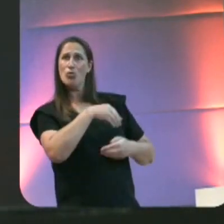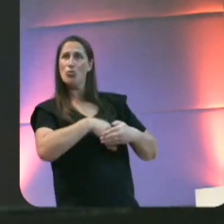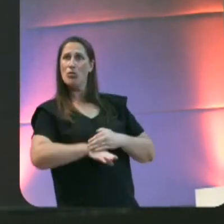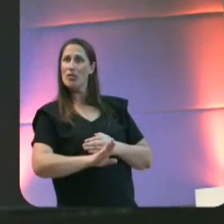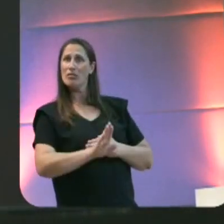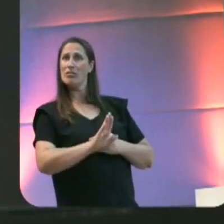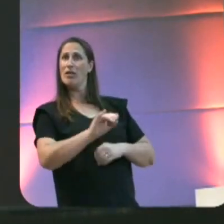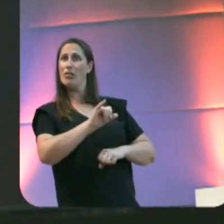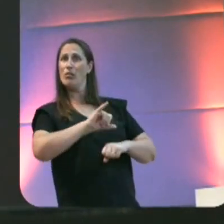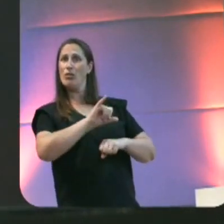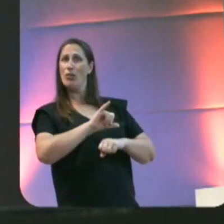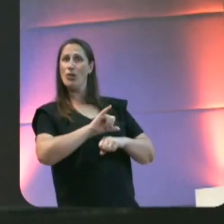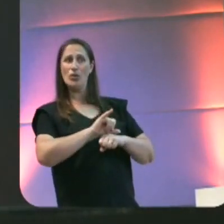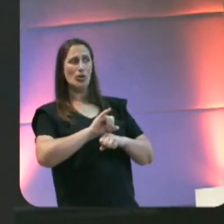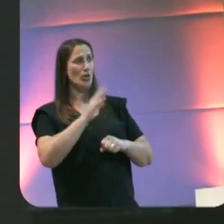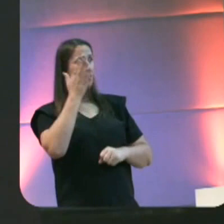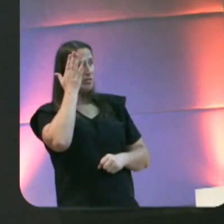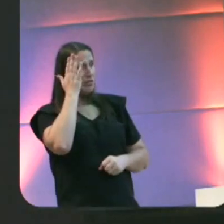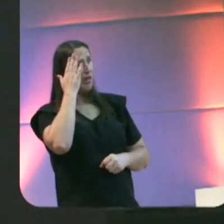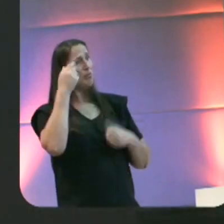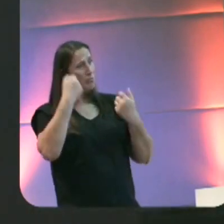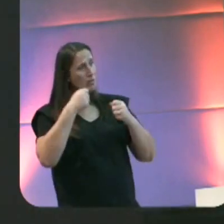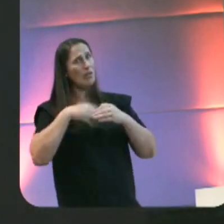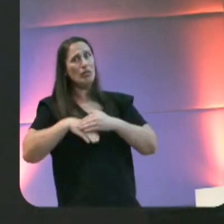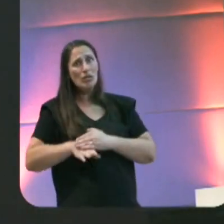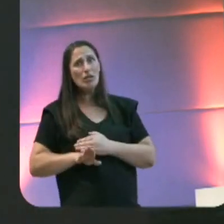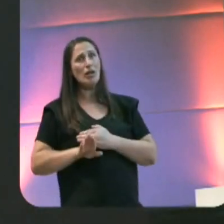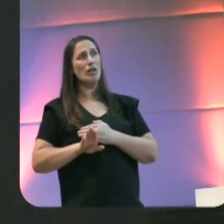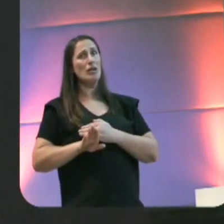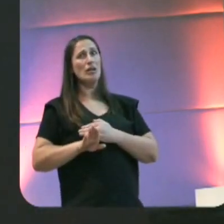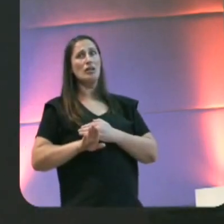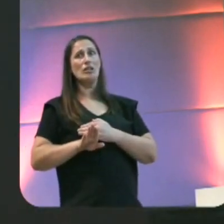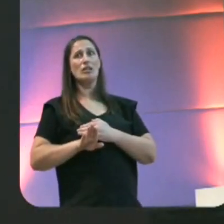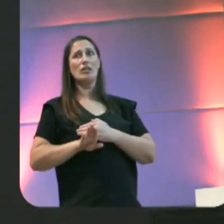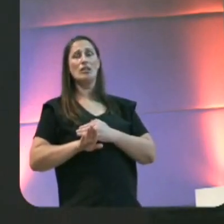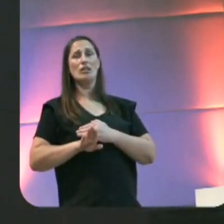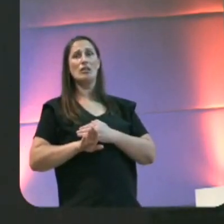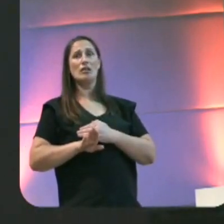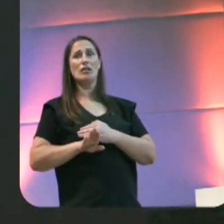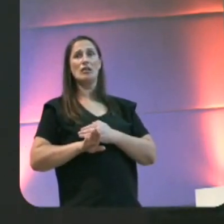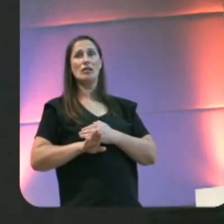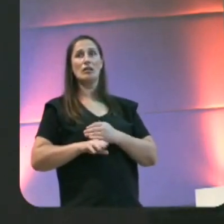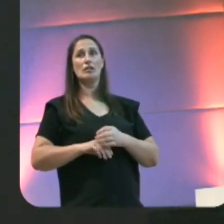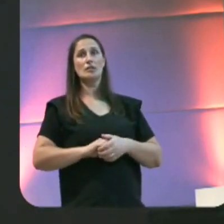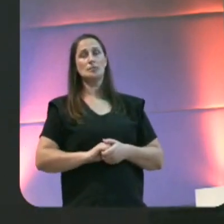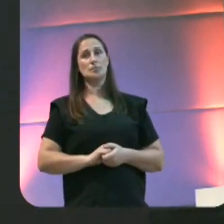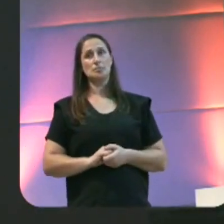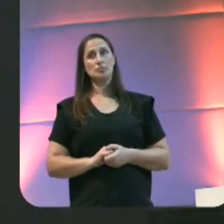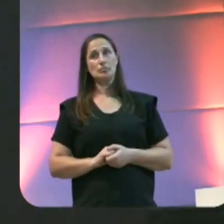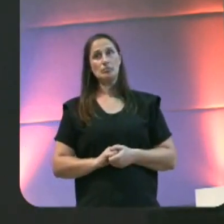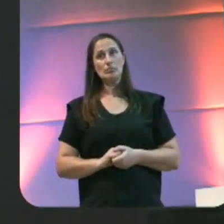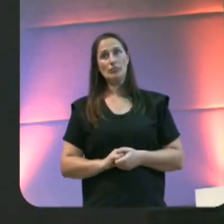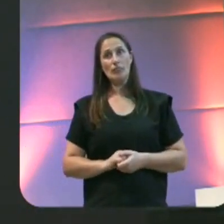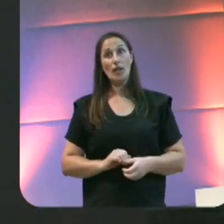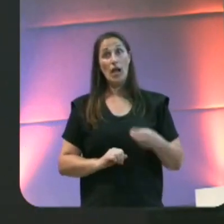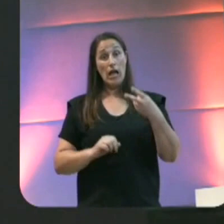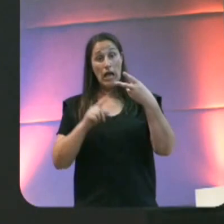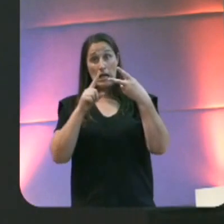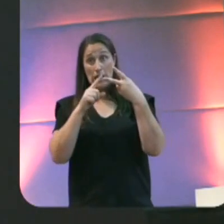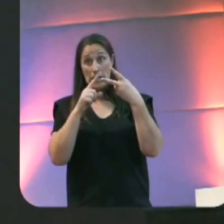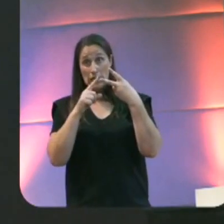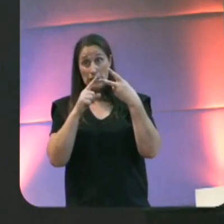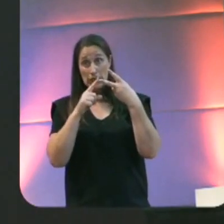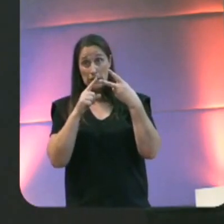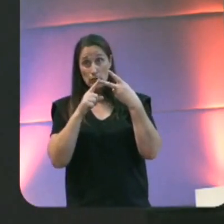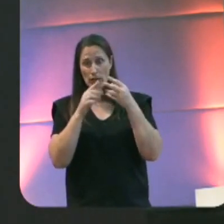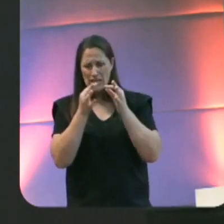que levar, não é? Mas elas não levaram. E talvez a lição secundária mais simples